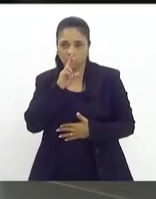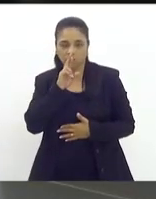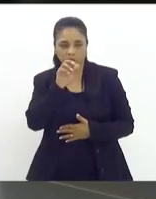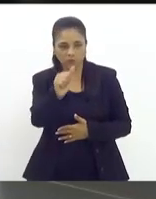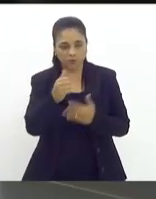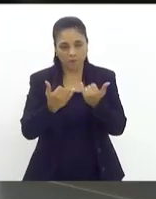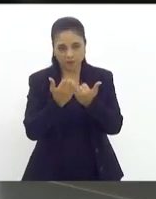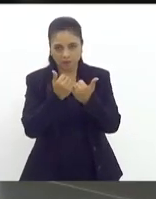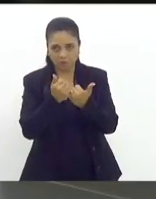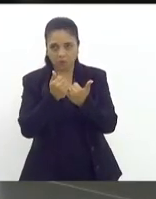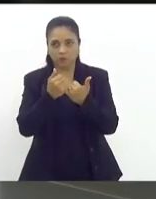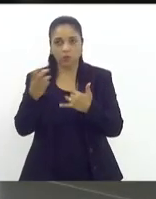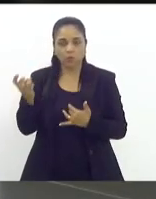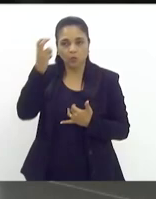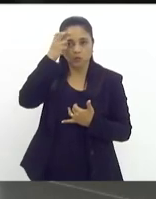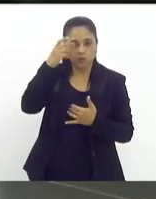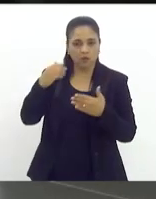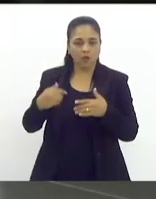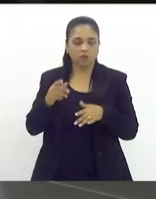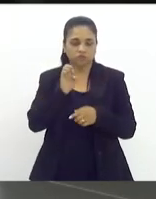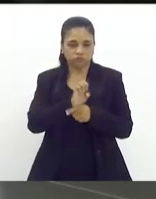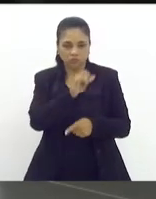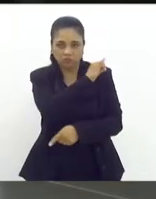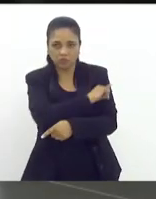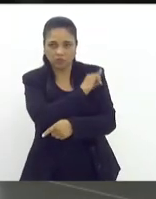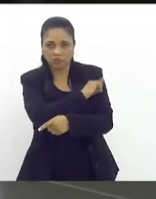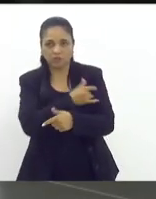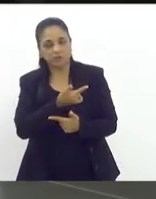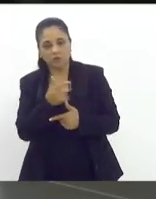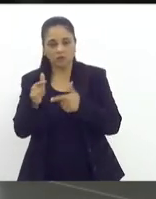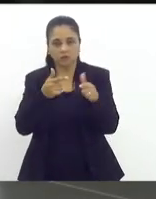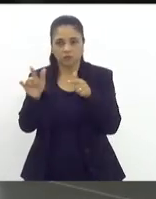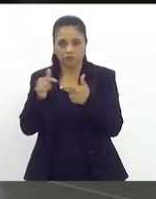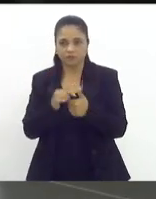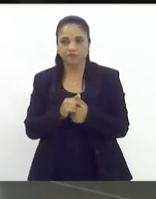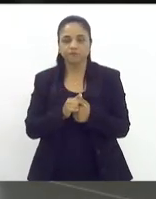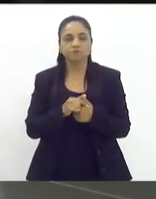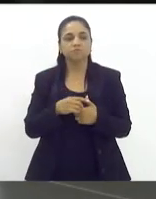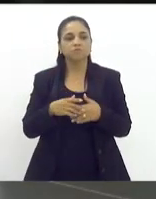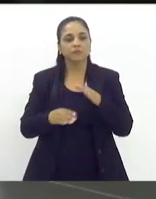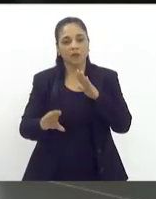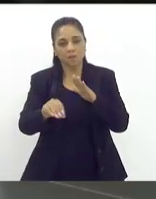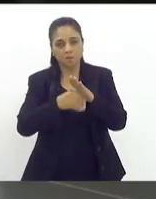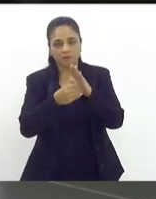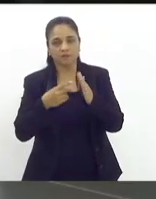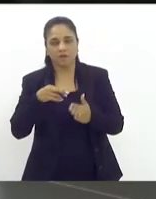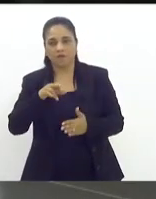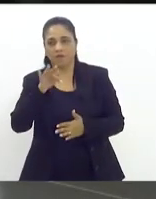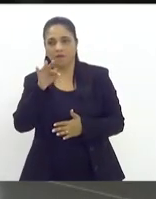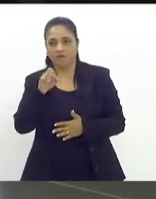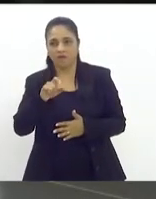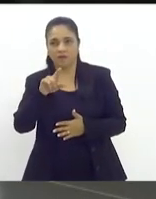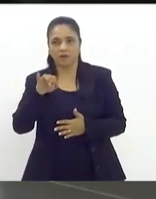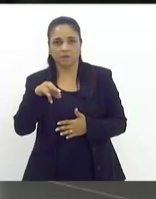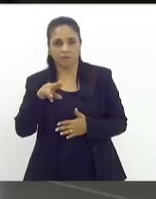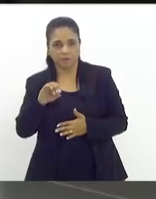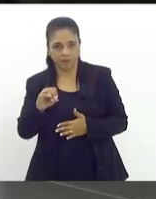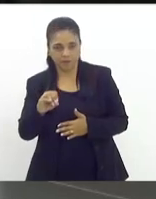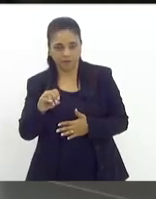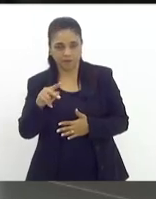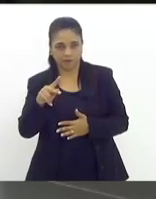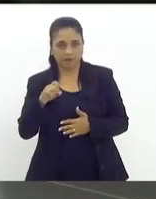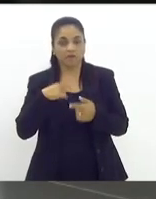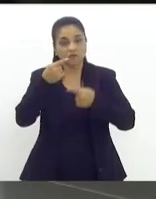patrimônio cultural e material do Estado do Rio de Janeiro, a ciência do combate e da outras providências. Parecer, deputado Filipinho Raves, é pela juridicidade.